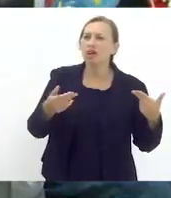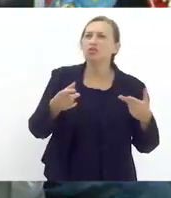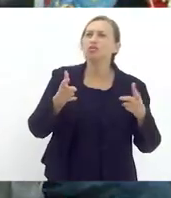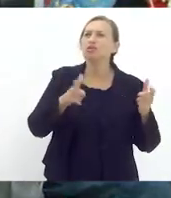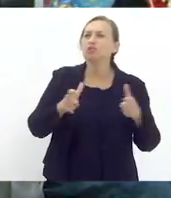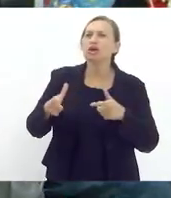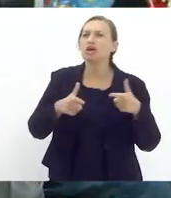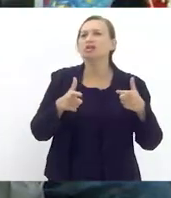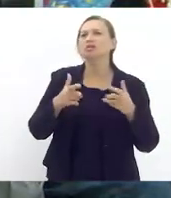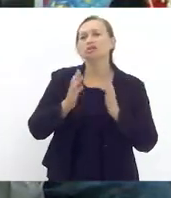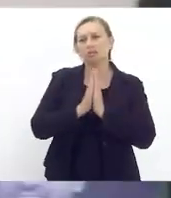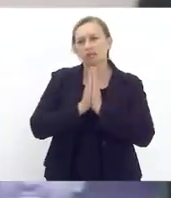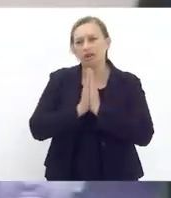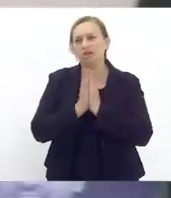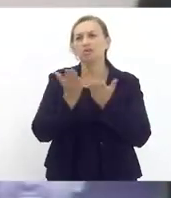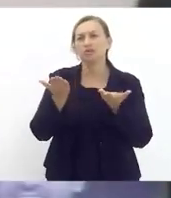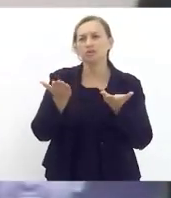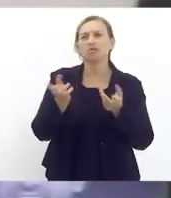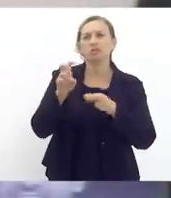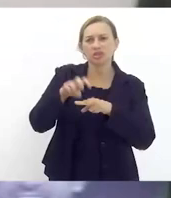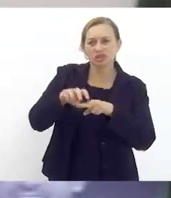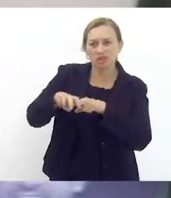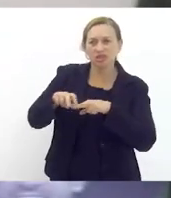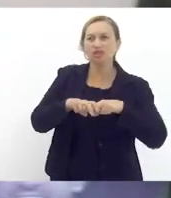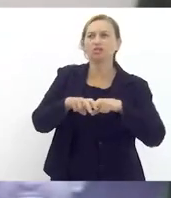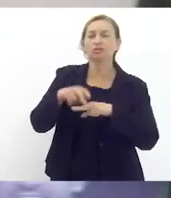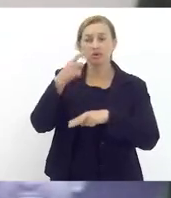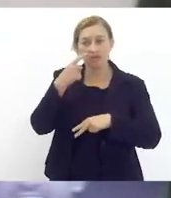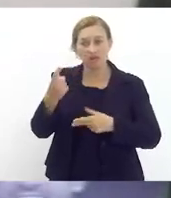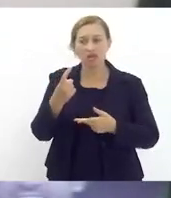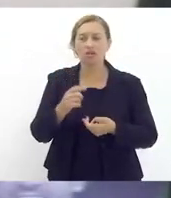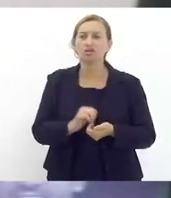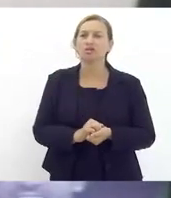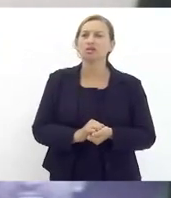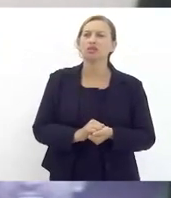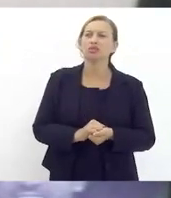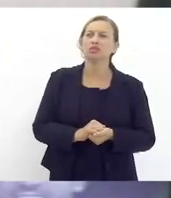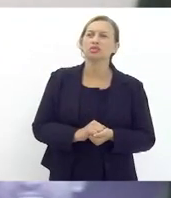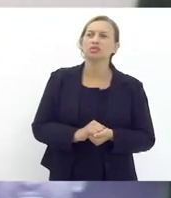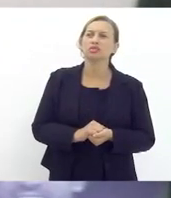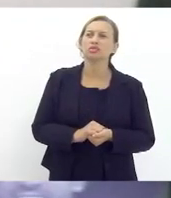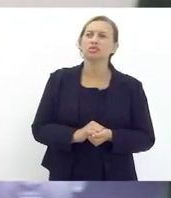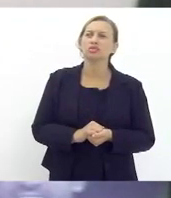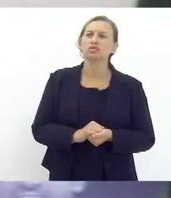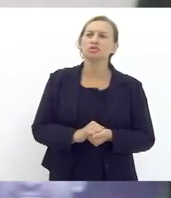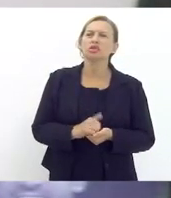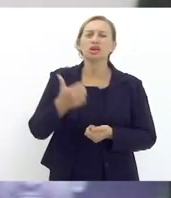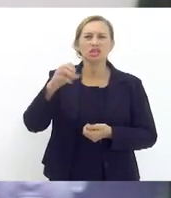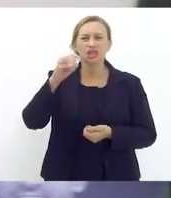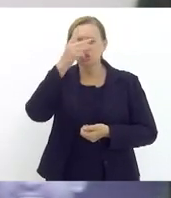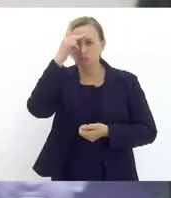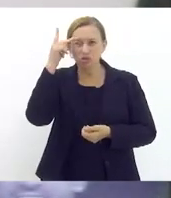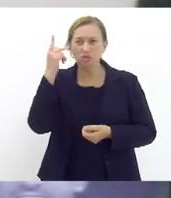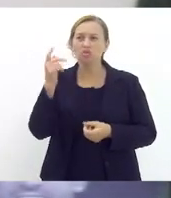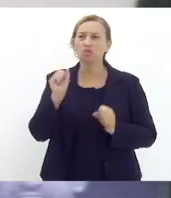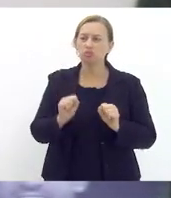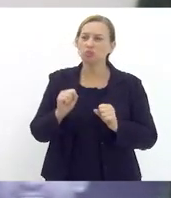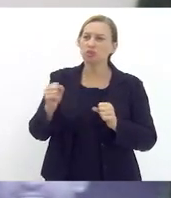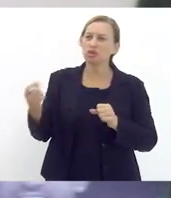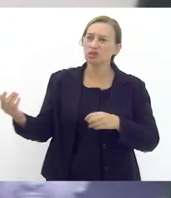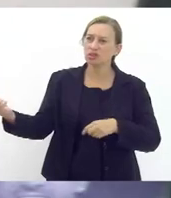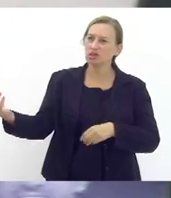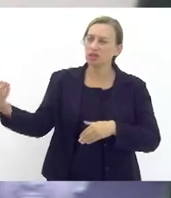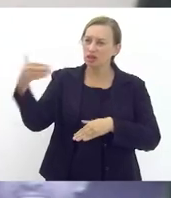vagos ó por favor vamos tomar acento pelo menos aí ó pelo menos 10 pessoas podem subir porque